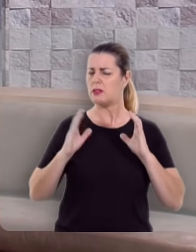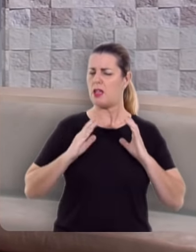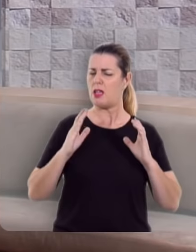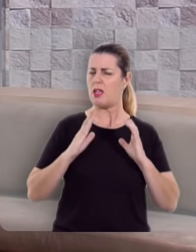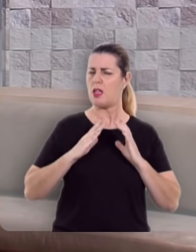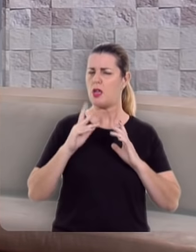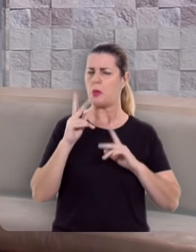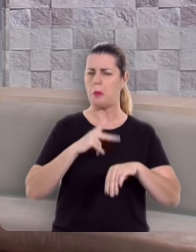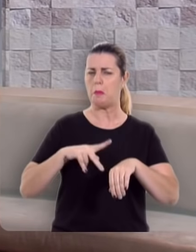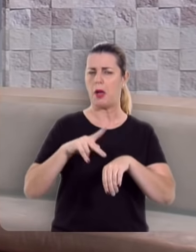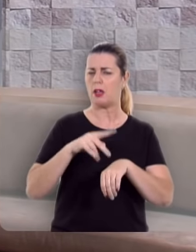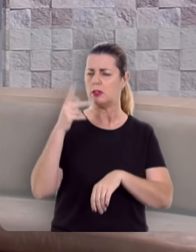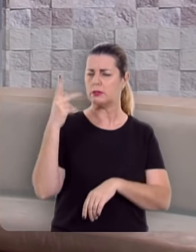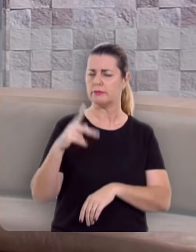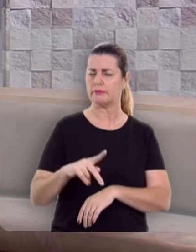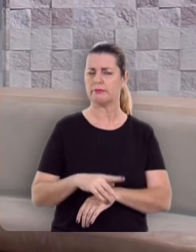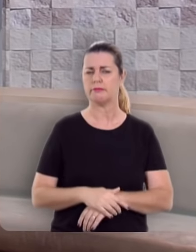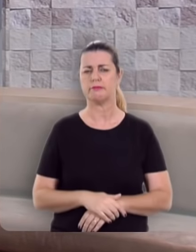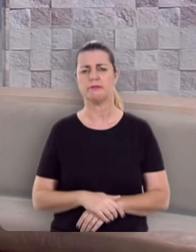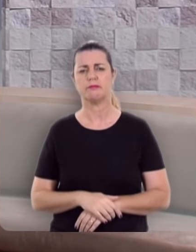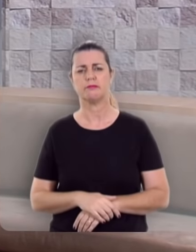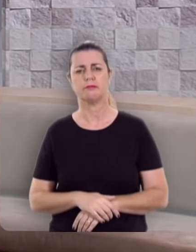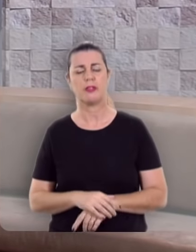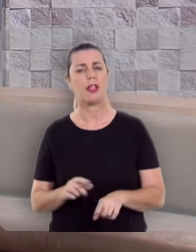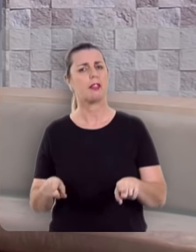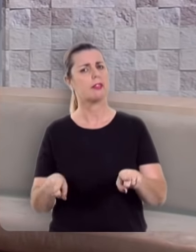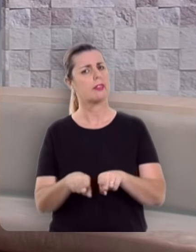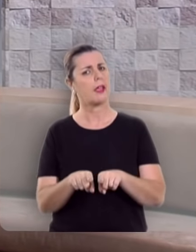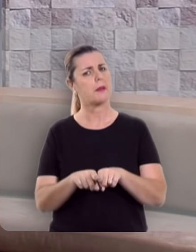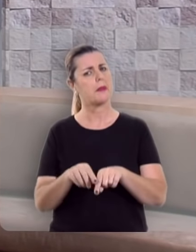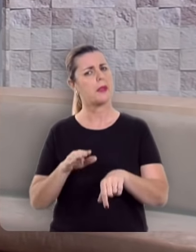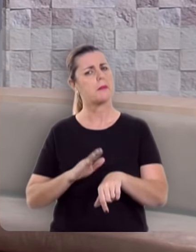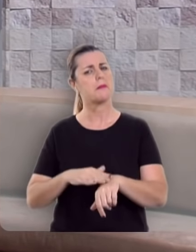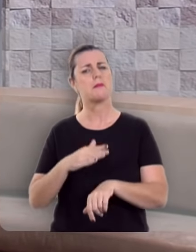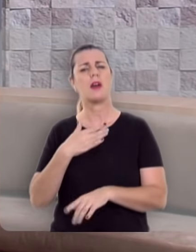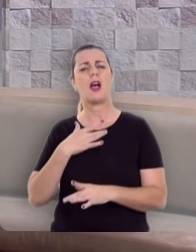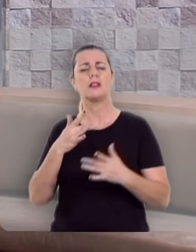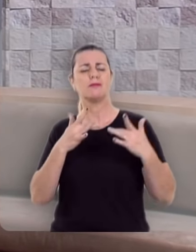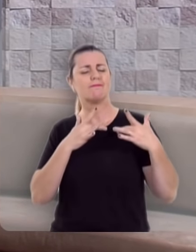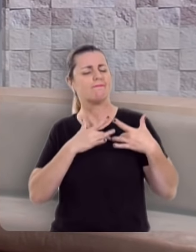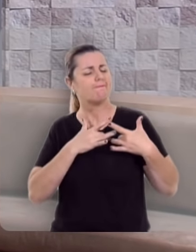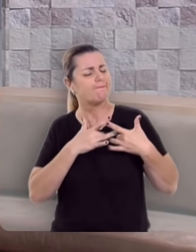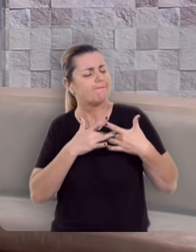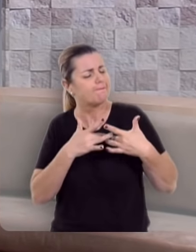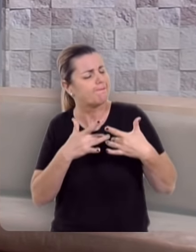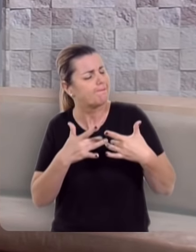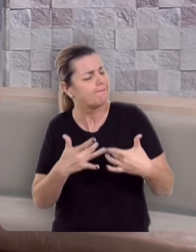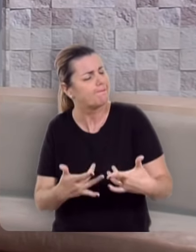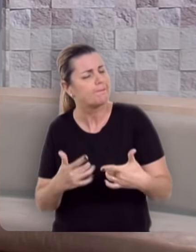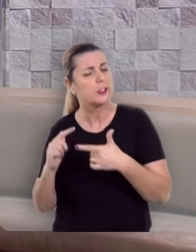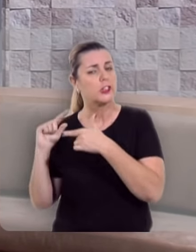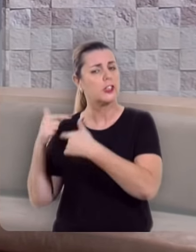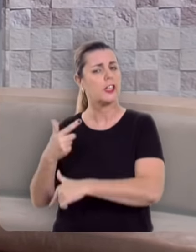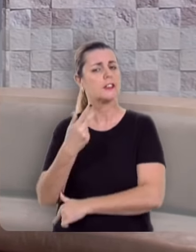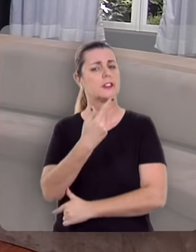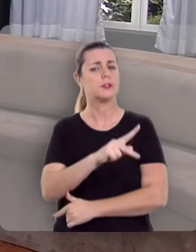Deus do que o dinheiro, do que a família e do que a si mesmo.